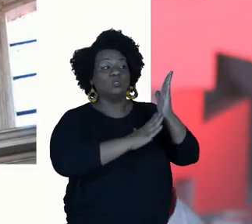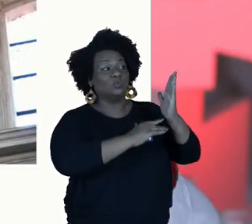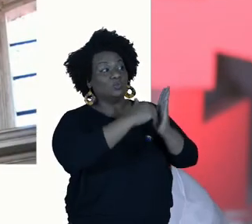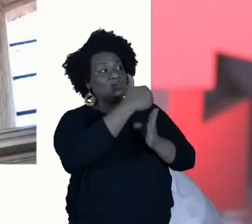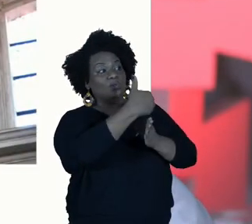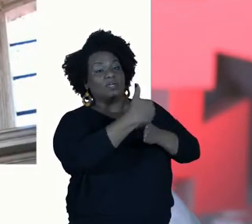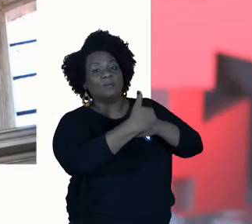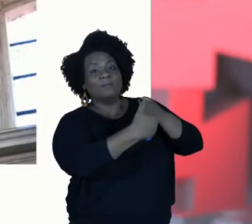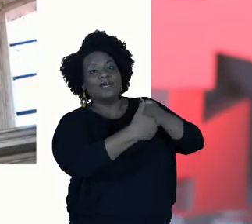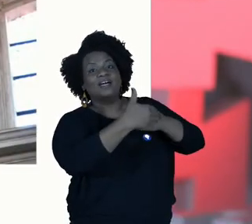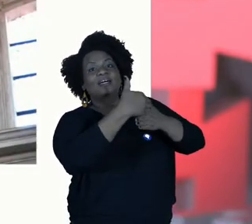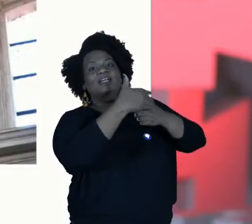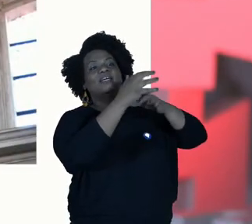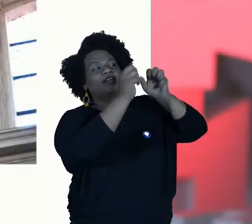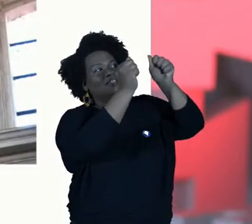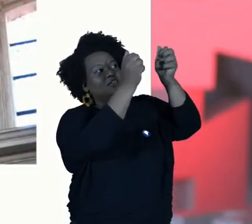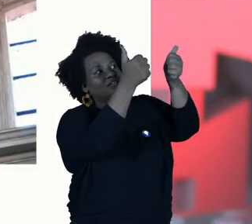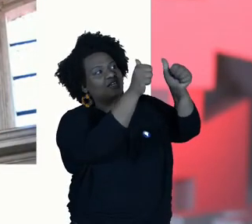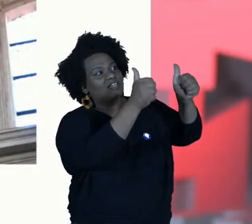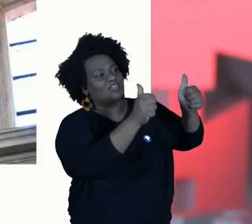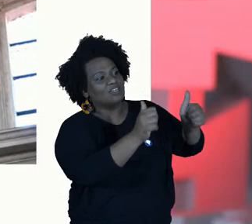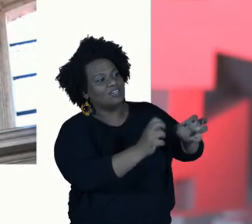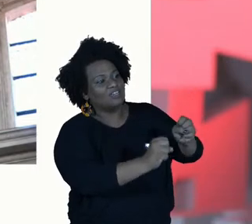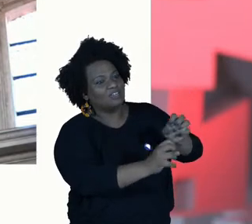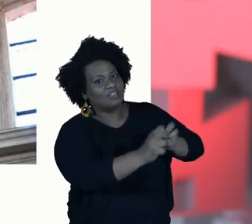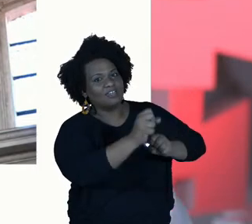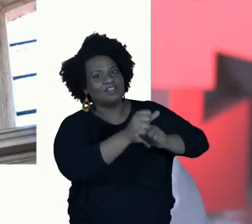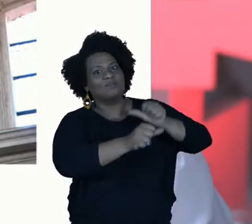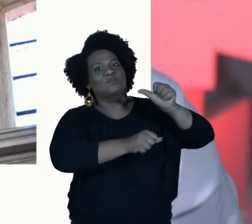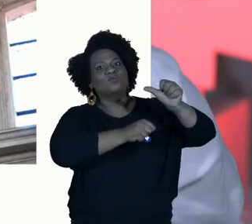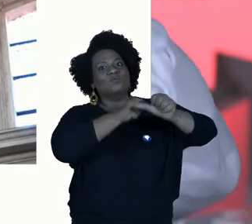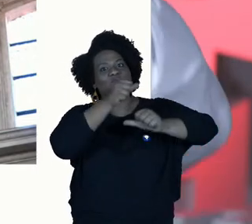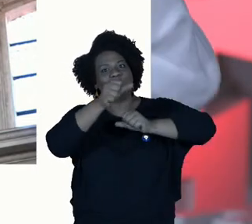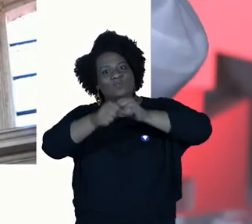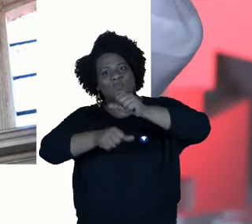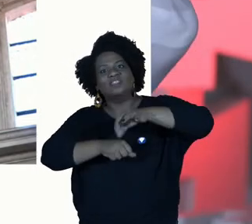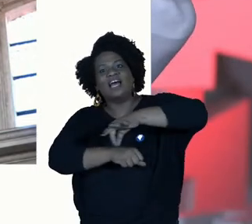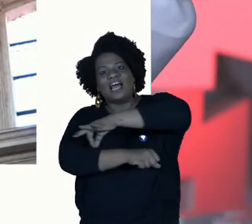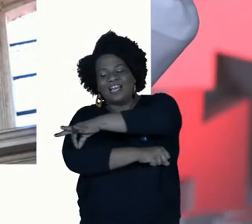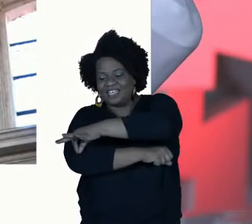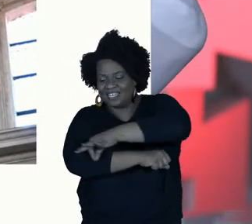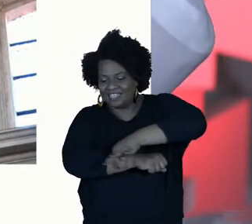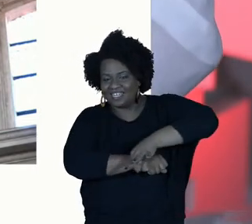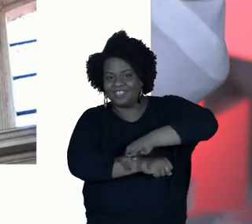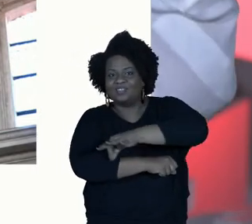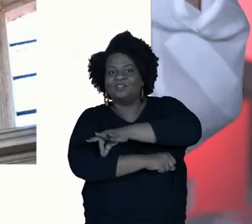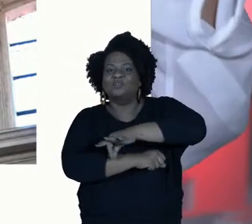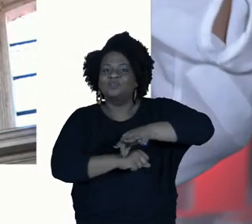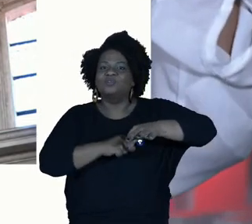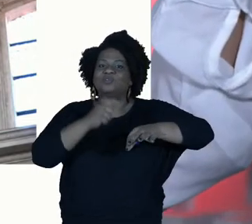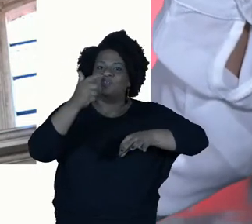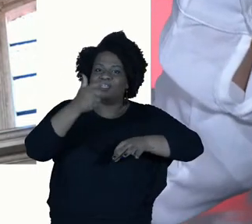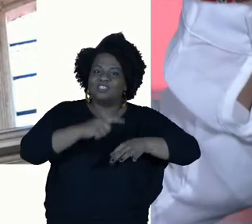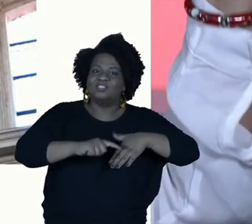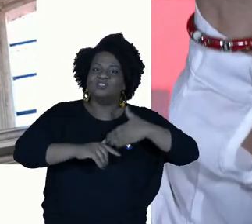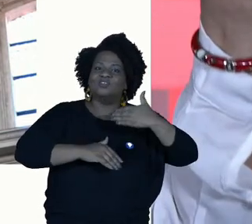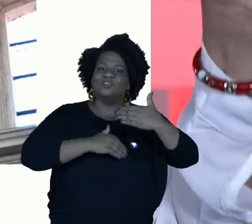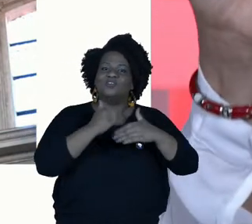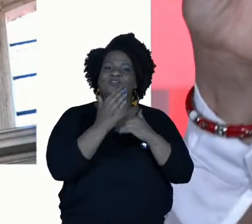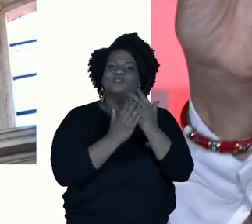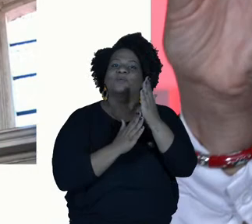vão virando escultura, a escultura vai virando arquitetura, de novo lá em cima um teto ilusionista de